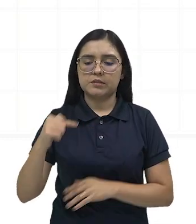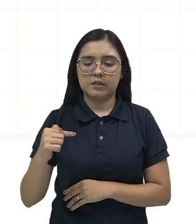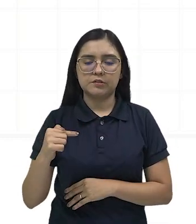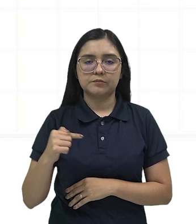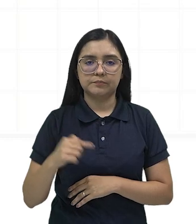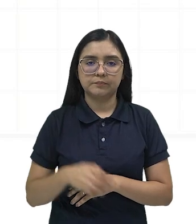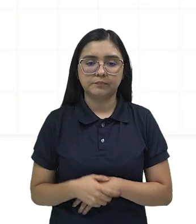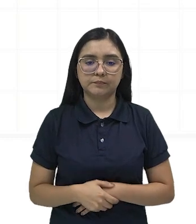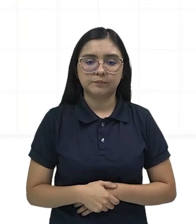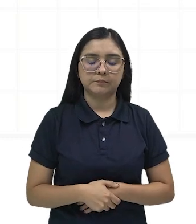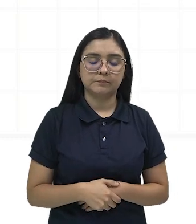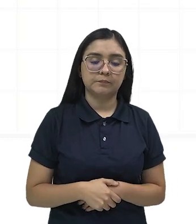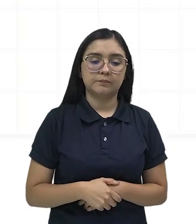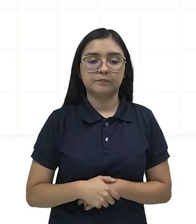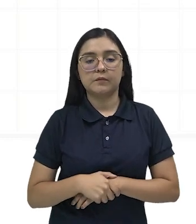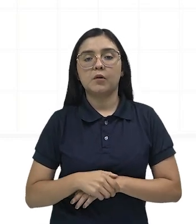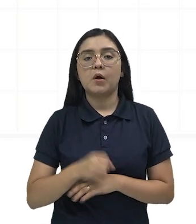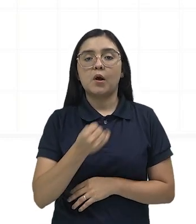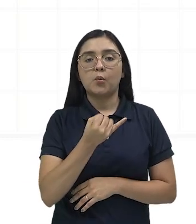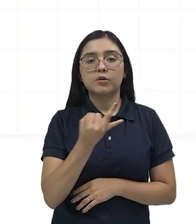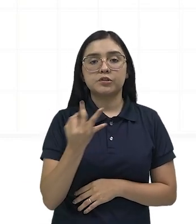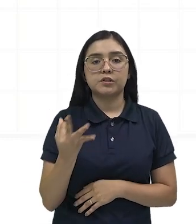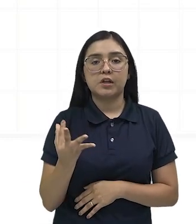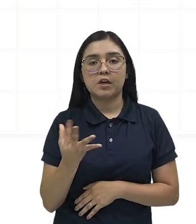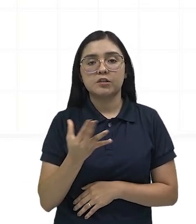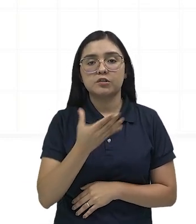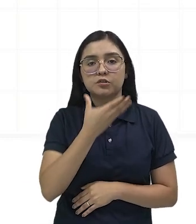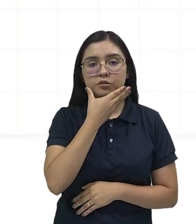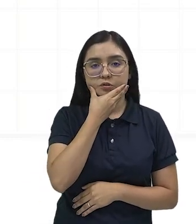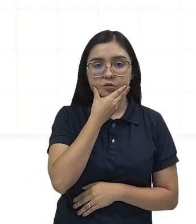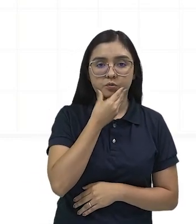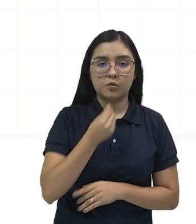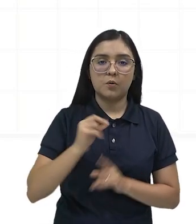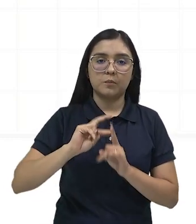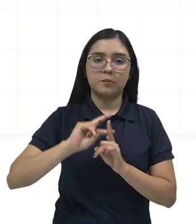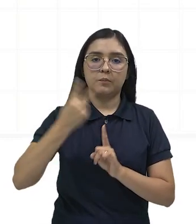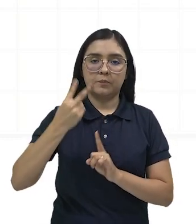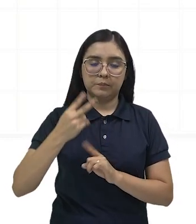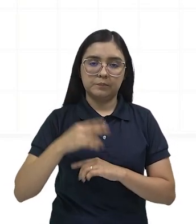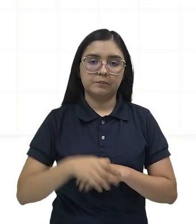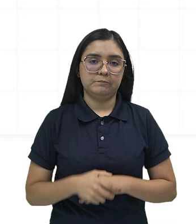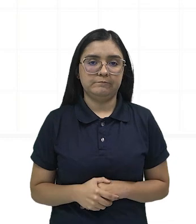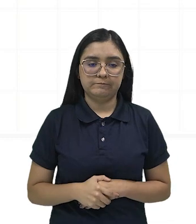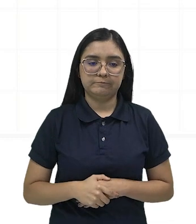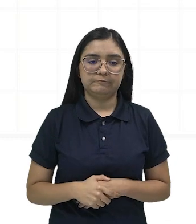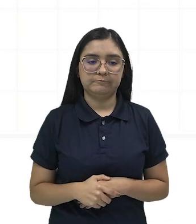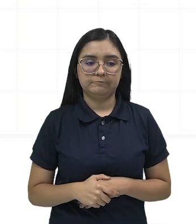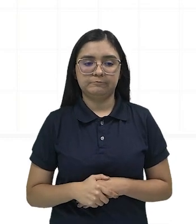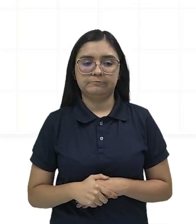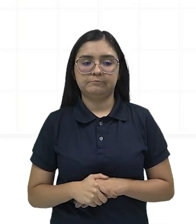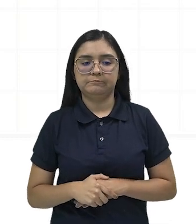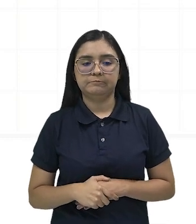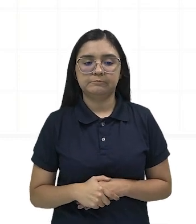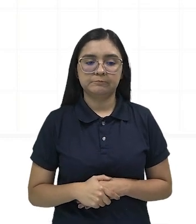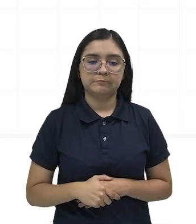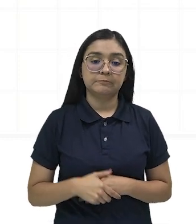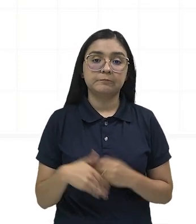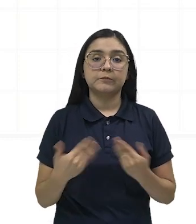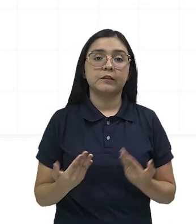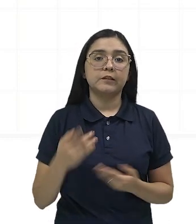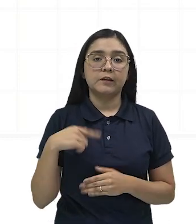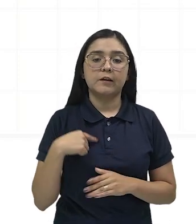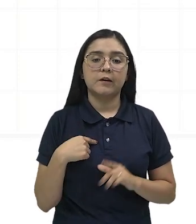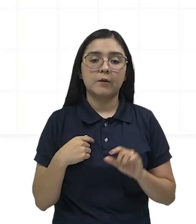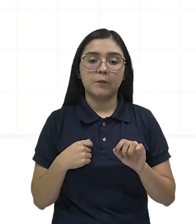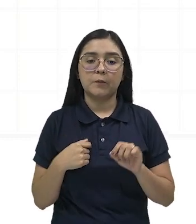ó. O número de meninos passou a ser o dobro do número de meninas. Então, quem é os meninos? Y. Então, a